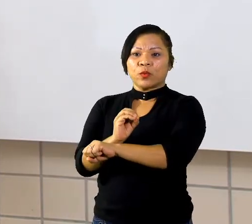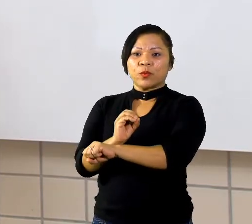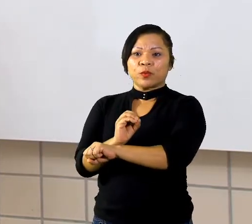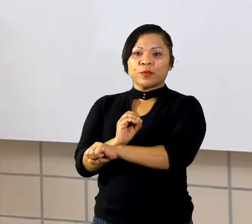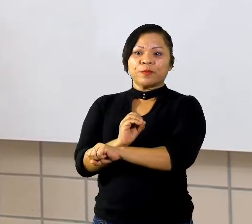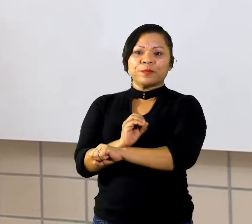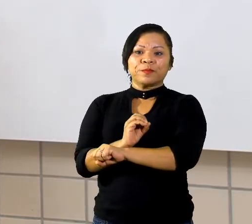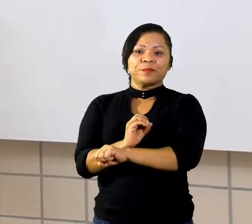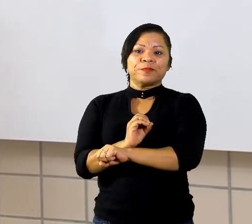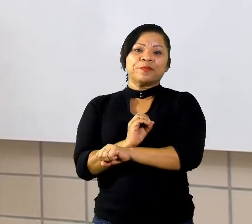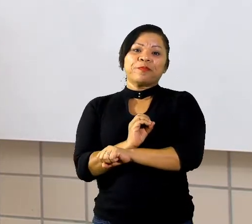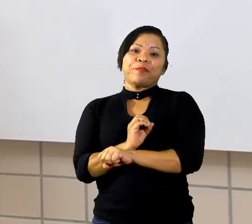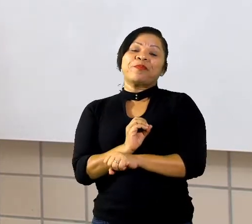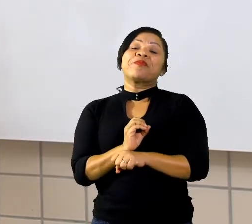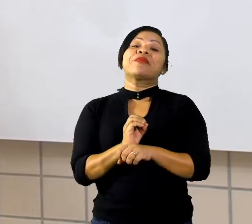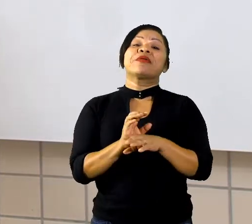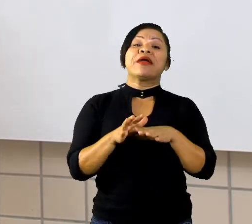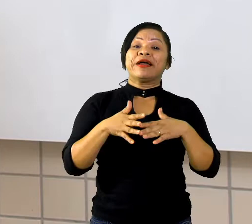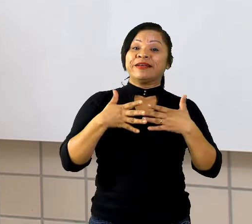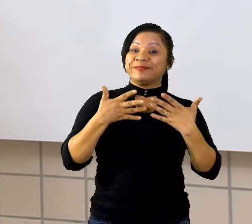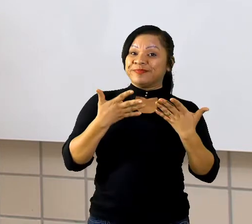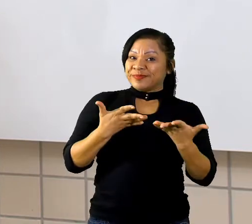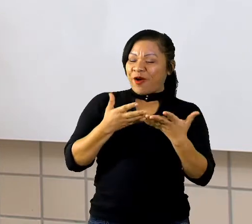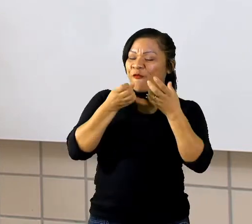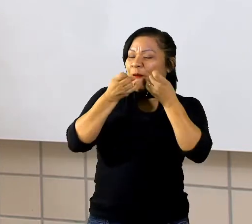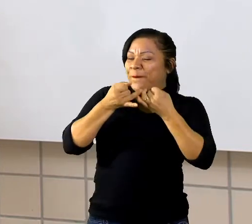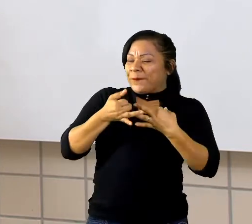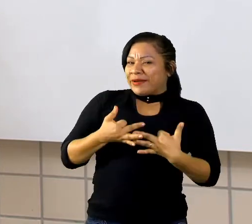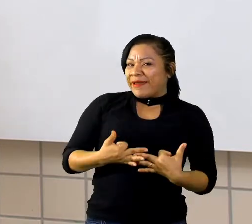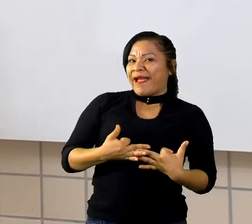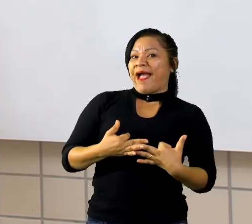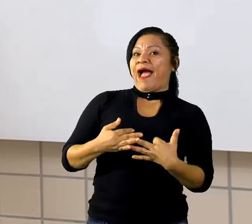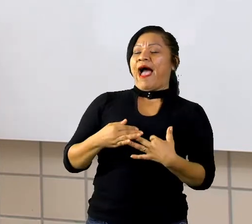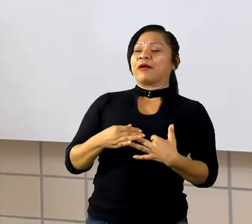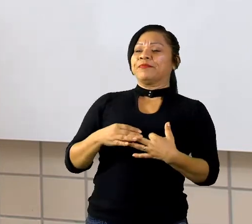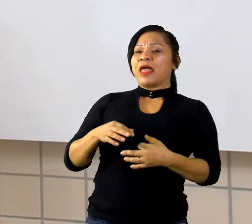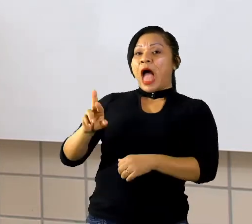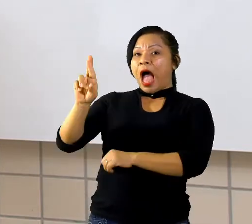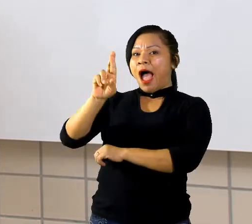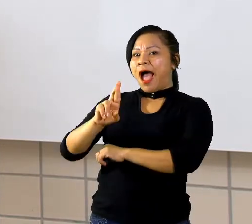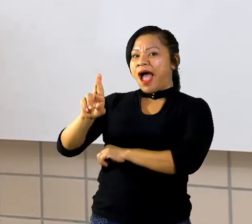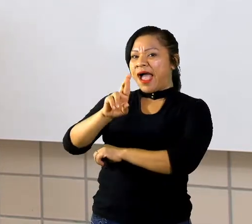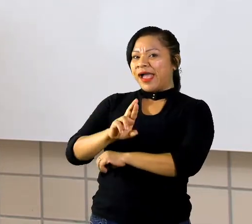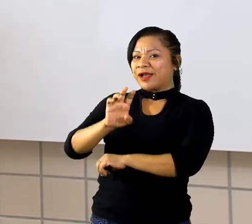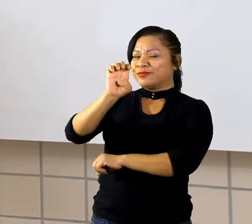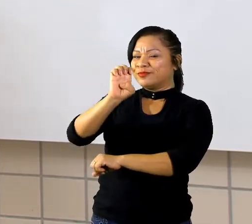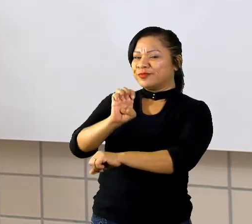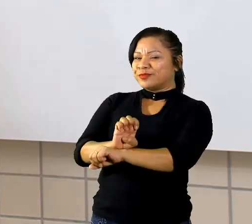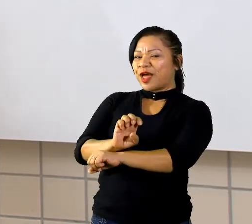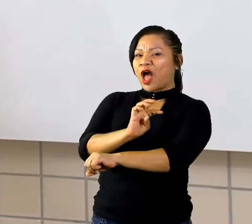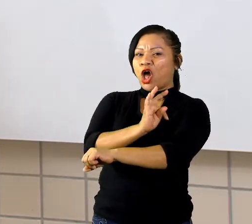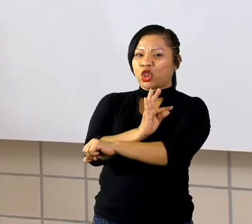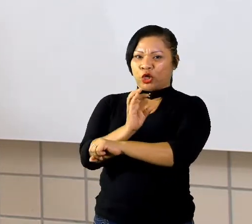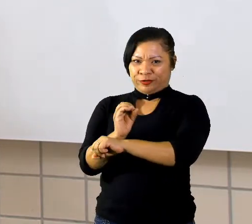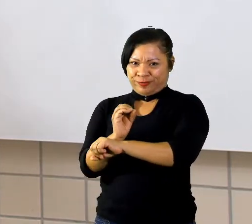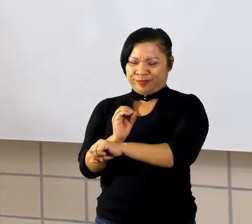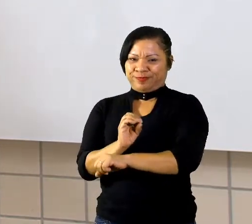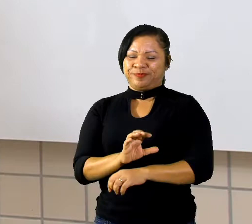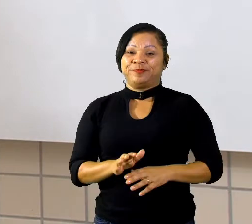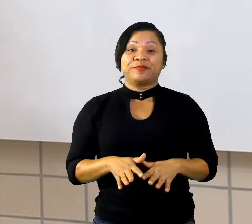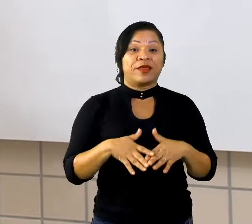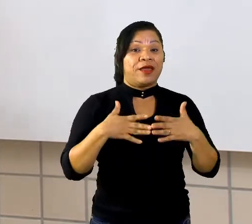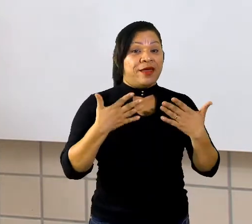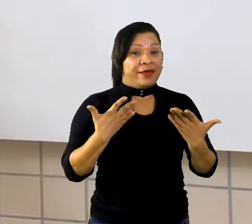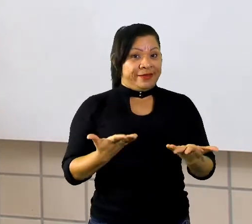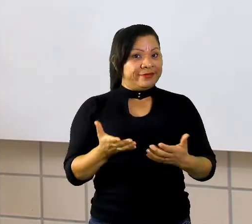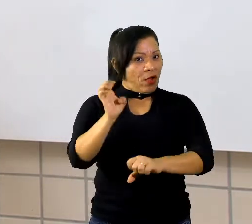Precisamos falar agora um pouco sobre a nossa região, a região do estado do Tocantins. Bem, o estado